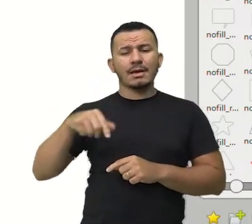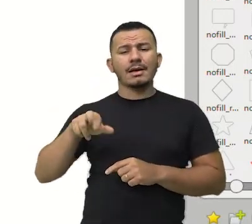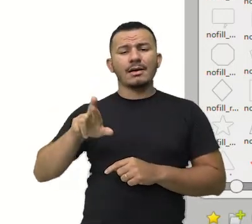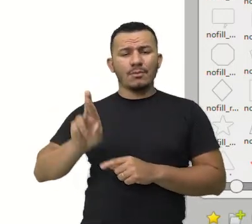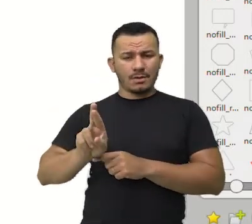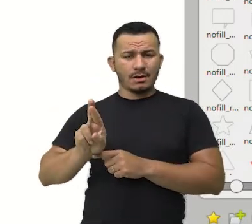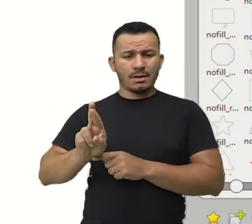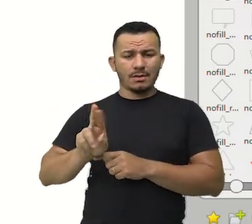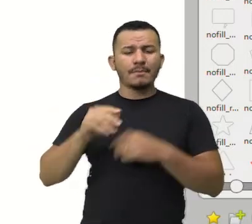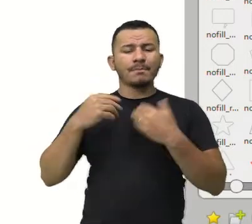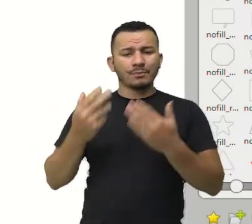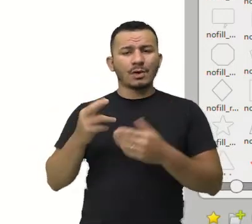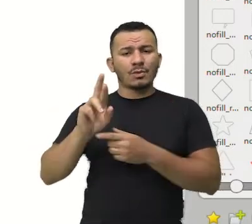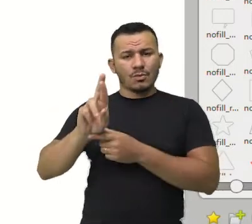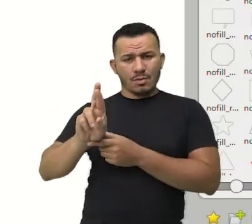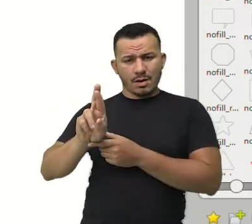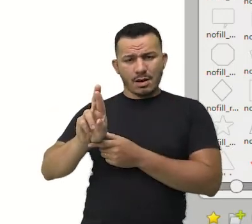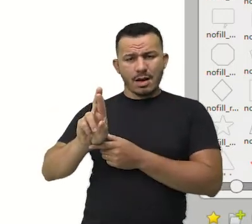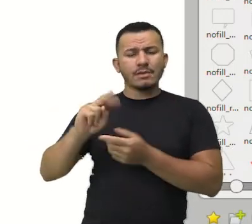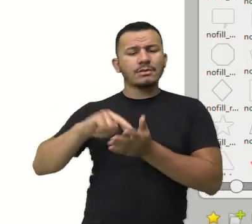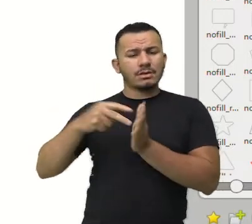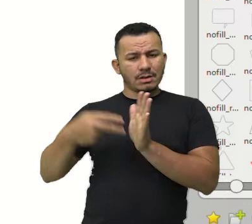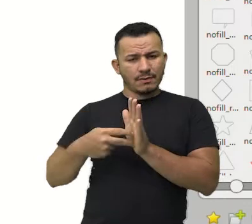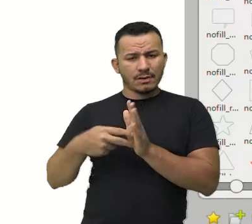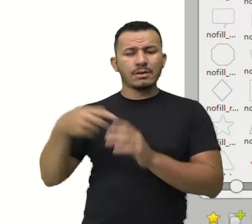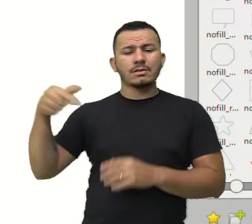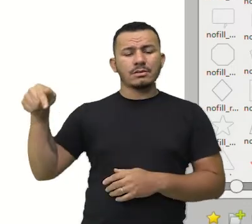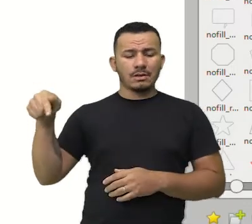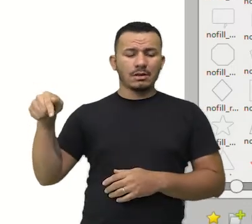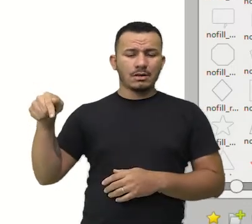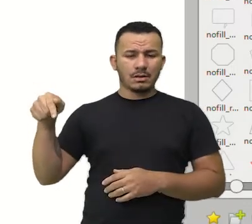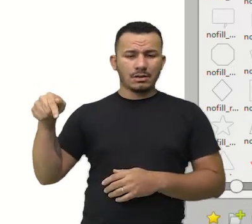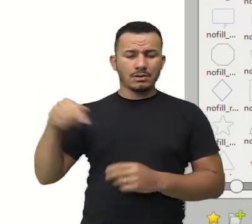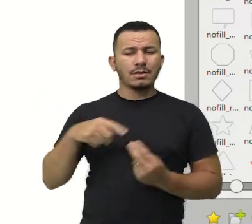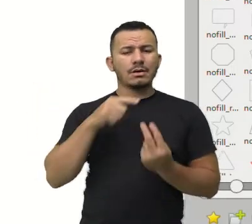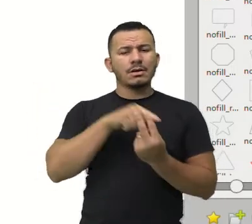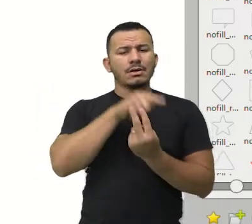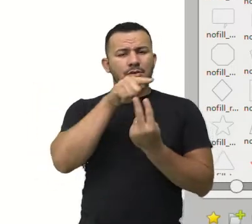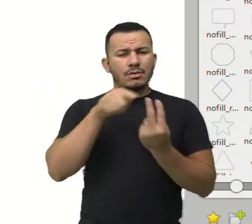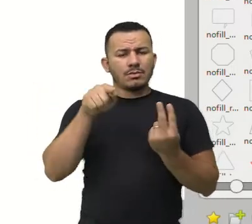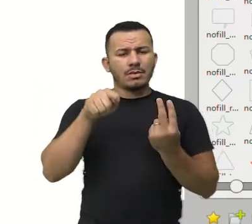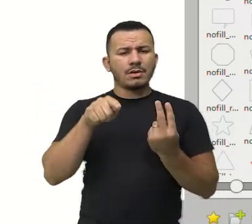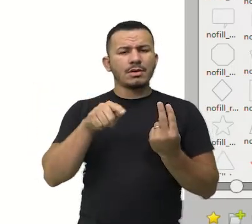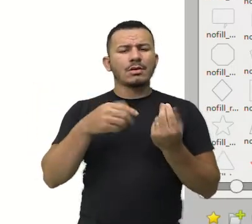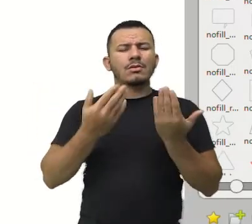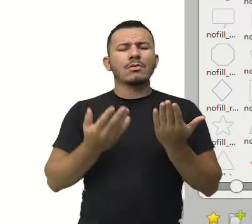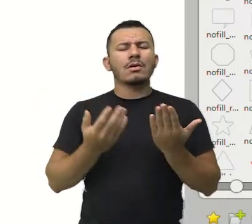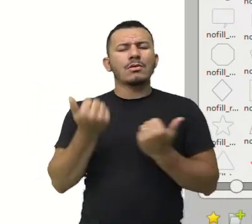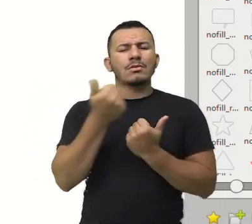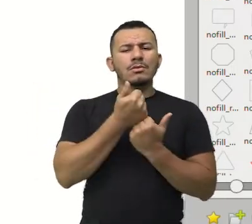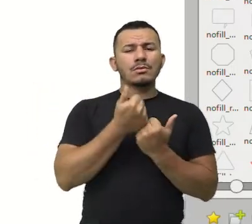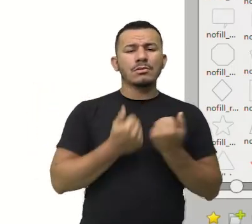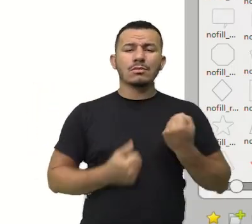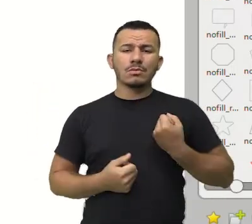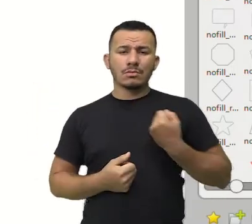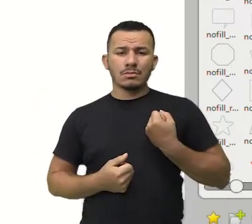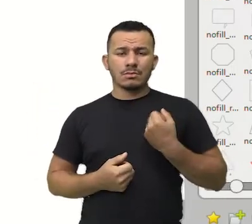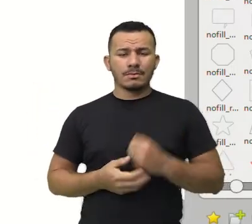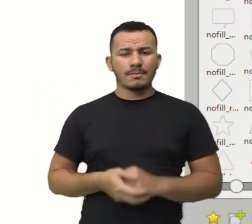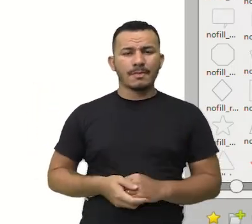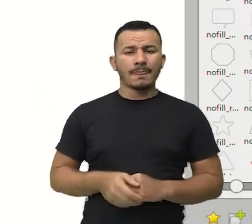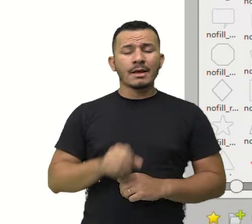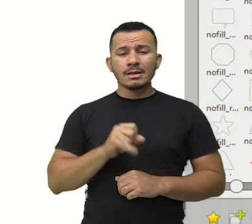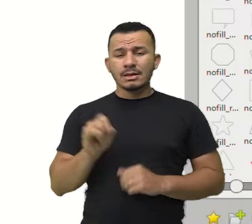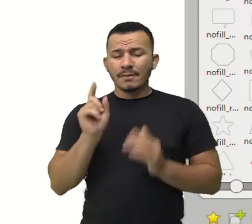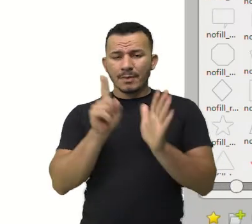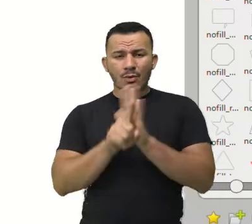é o raio, tá bom? Então, na nossa questão, o raio vale 7. E o π, professor, vale quanto?